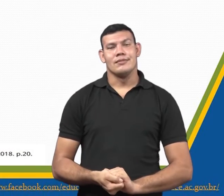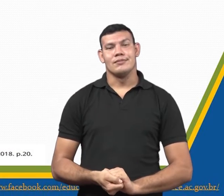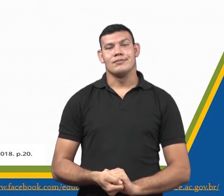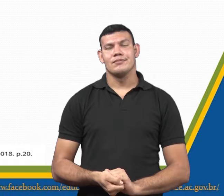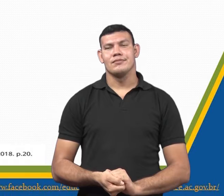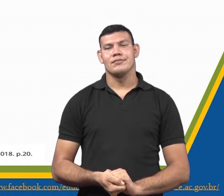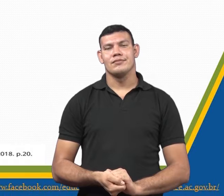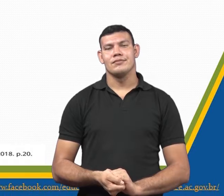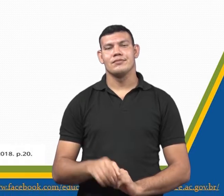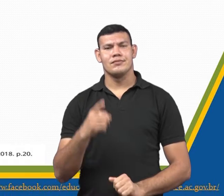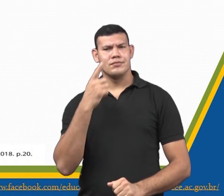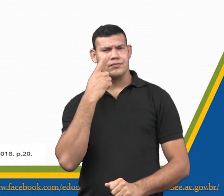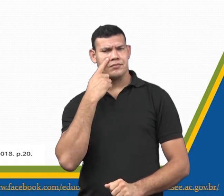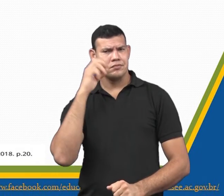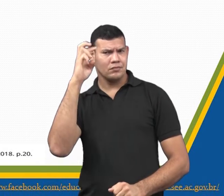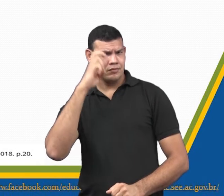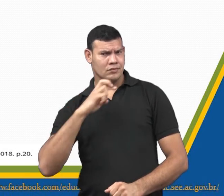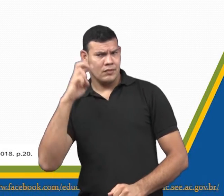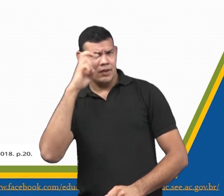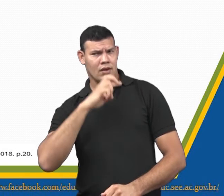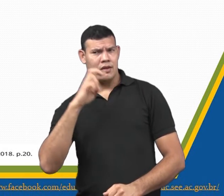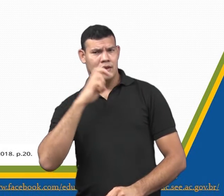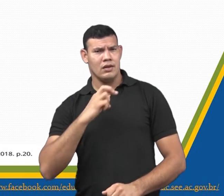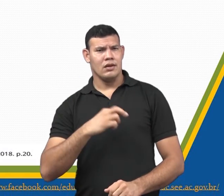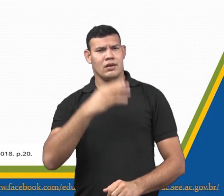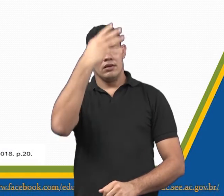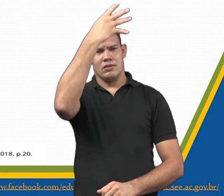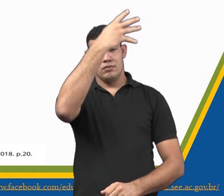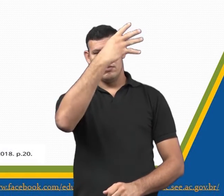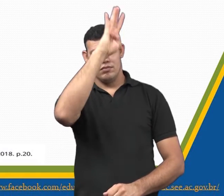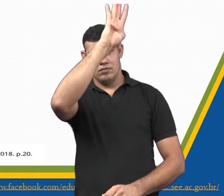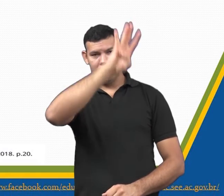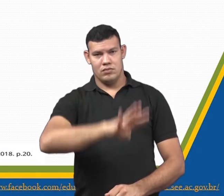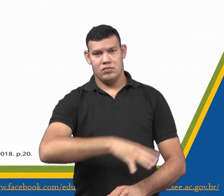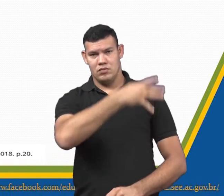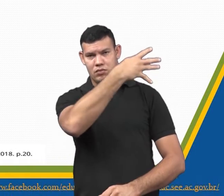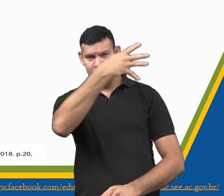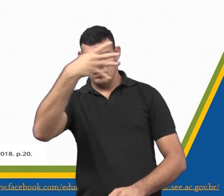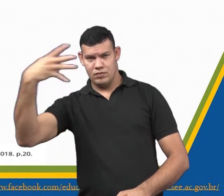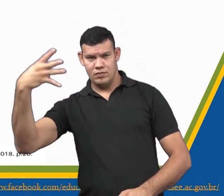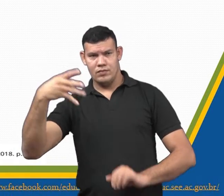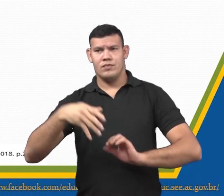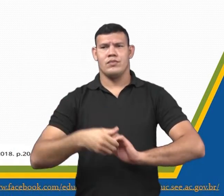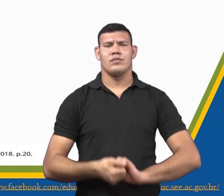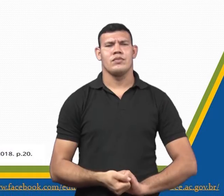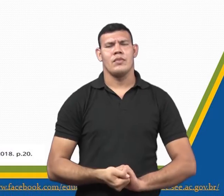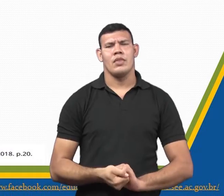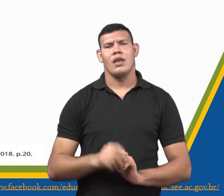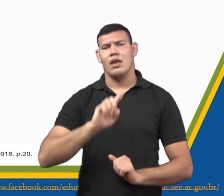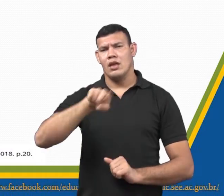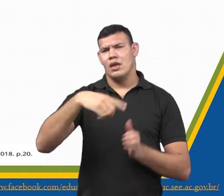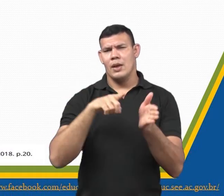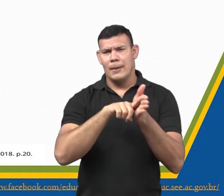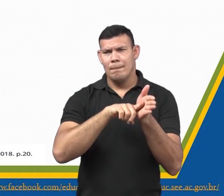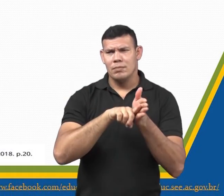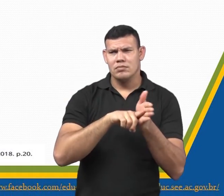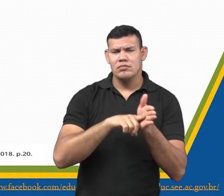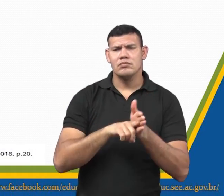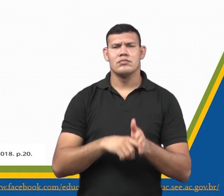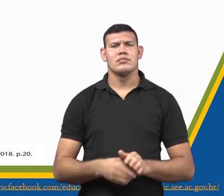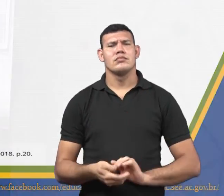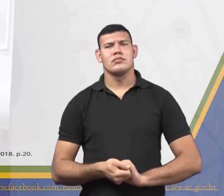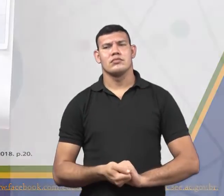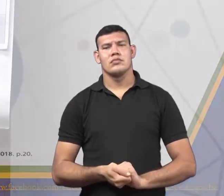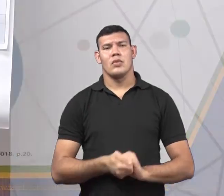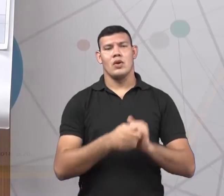Vejam aqui comigo essa tabela. Depois nós vamos ter alguns questionamentos. Aqui nessa tabela nós temos